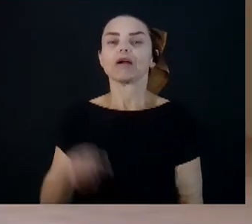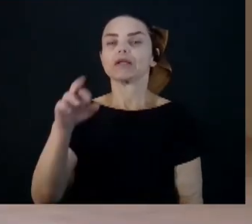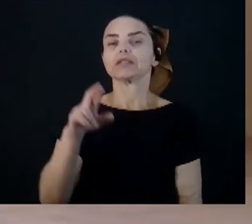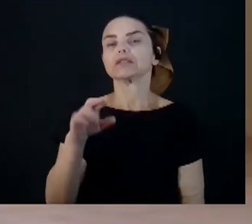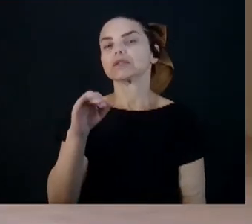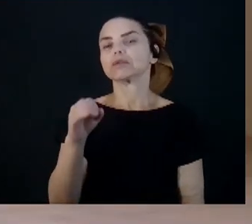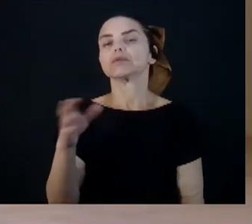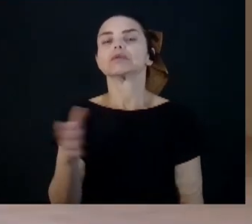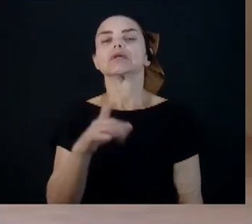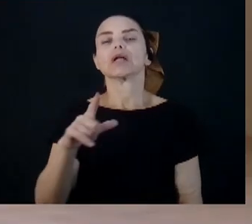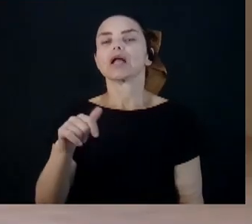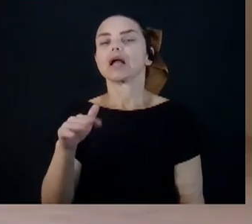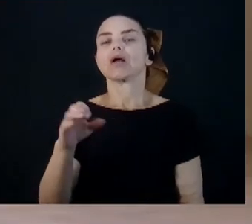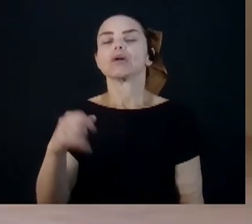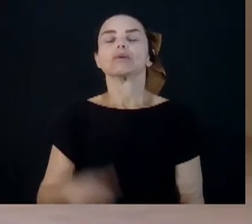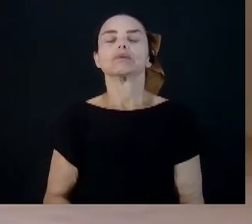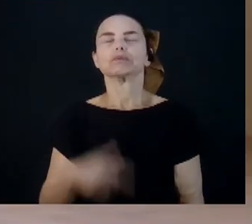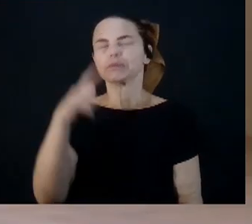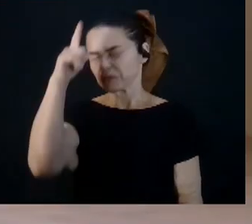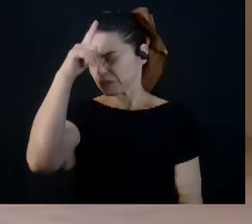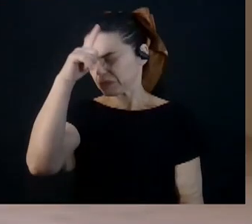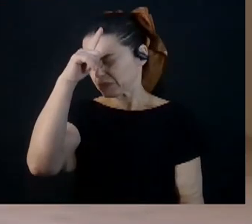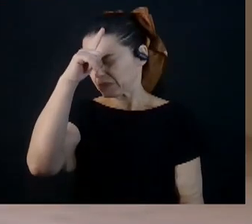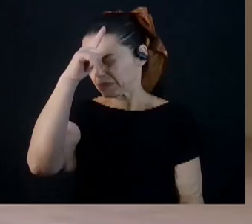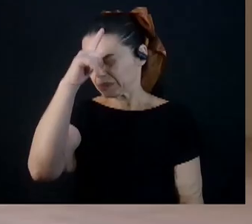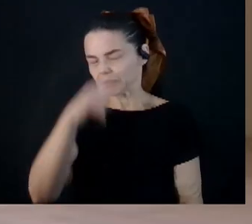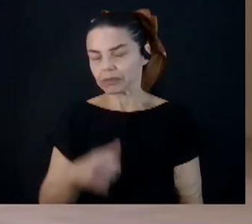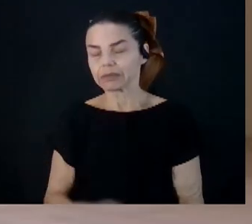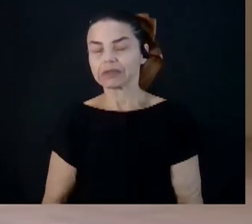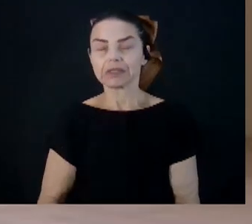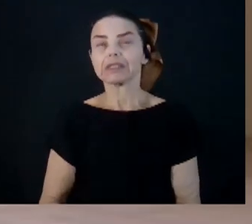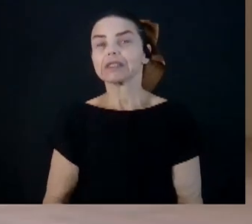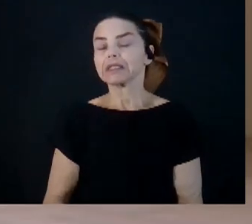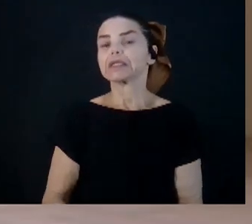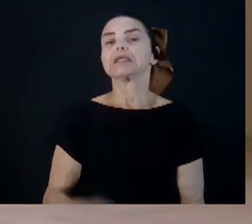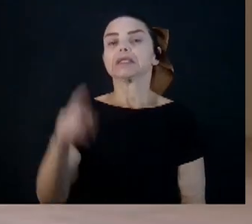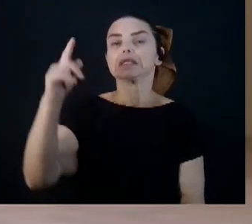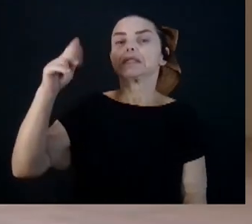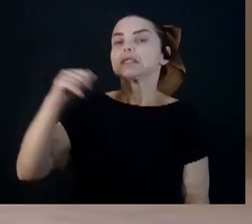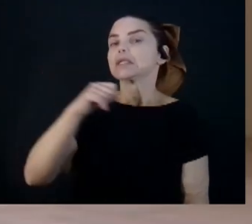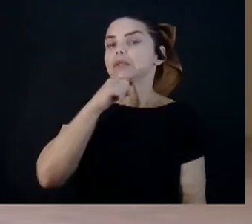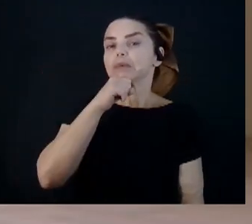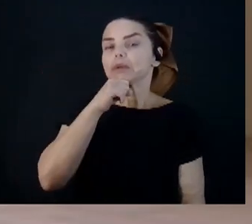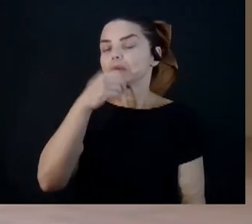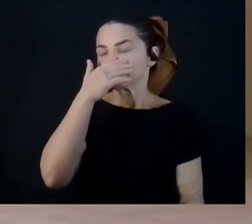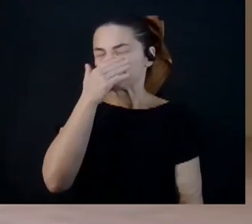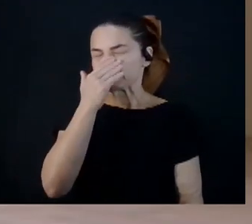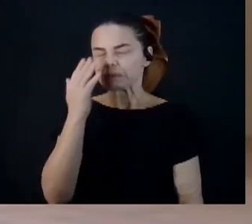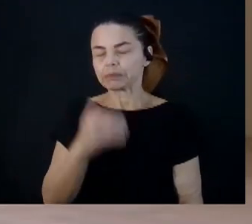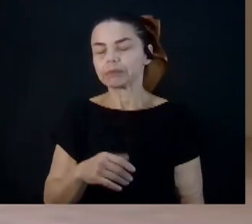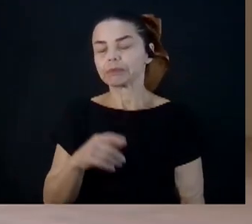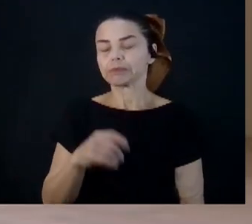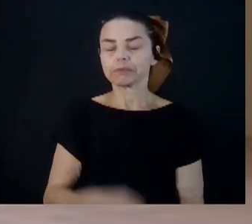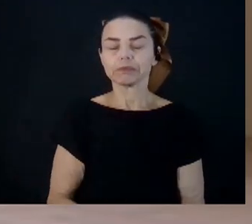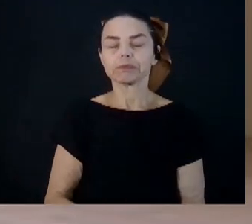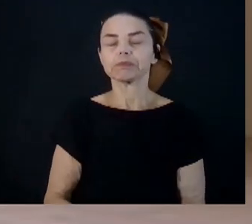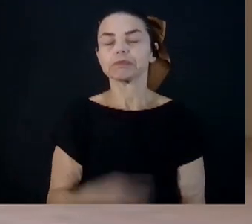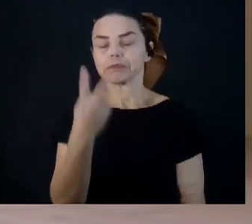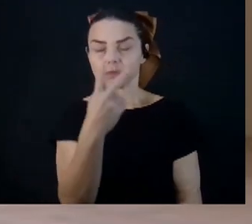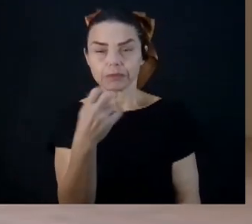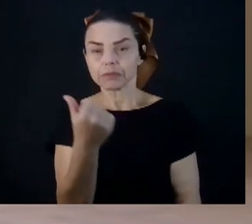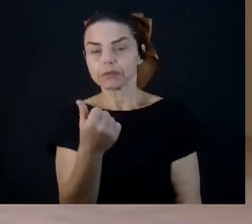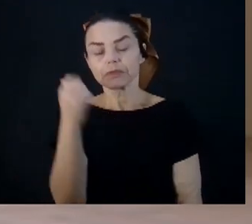comunidade alemã mais velha que a gente, que nós aqui. Mas aí, então, em 26 de março